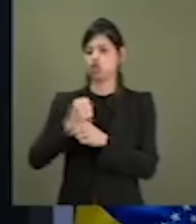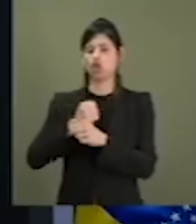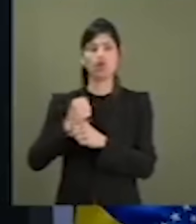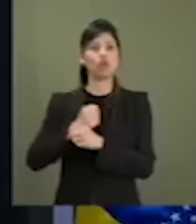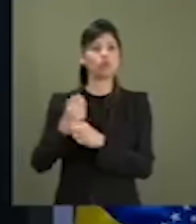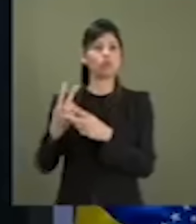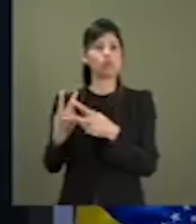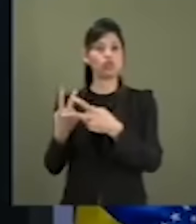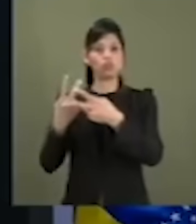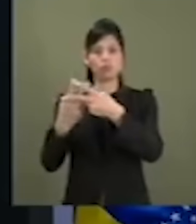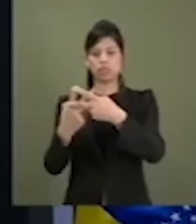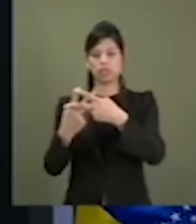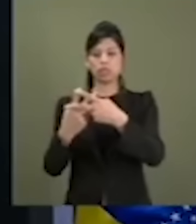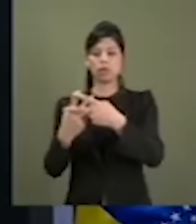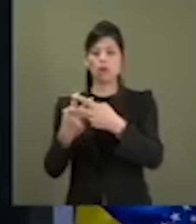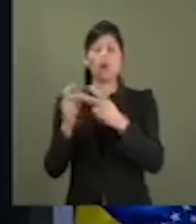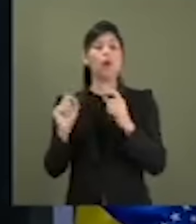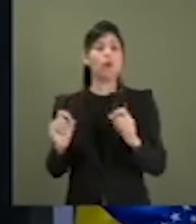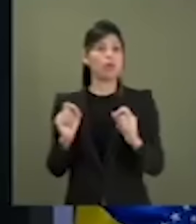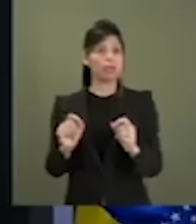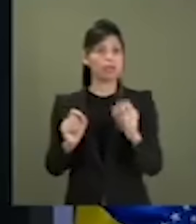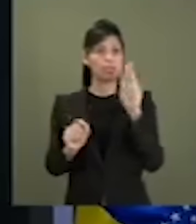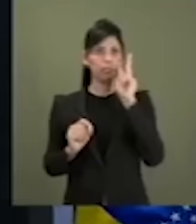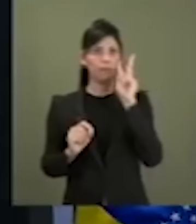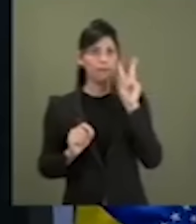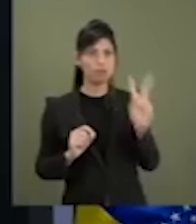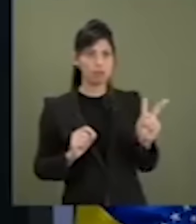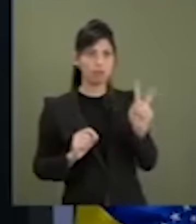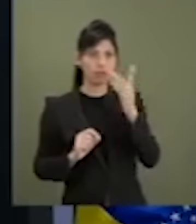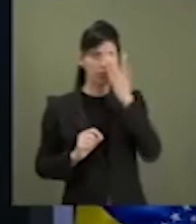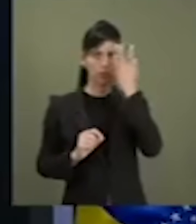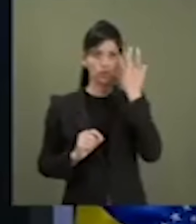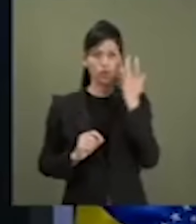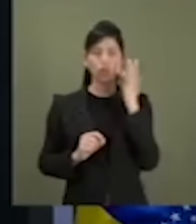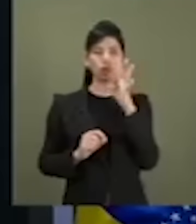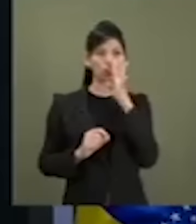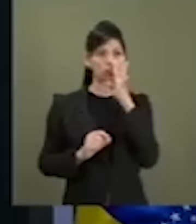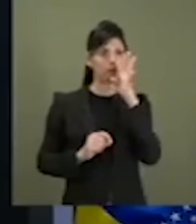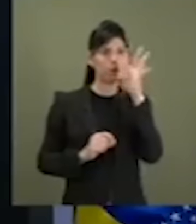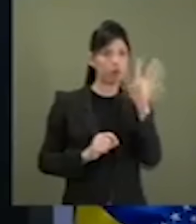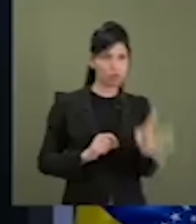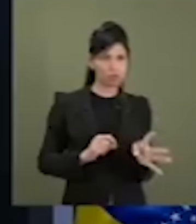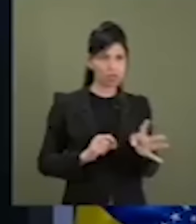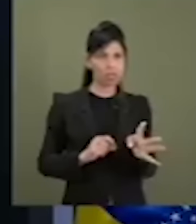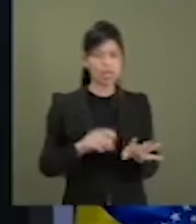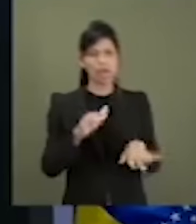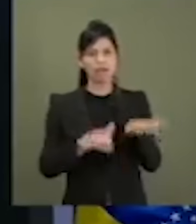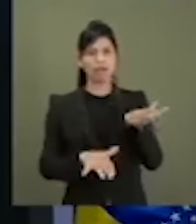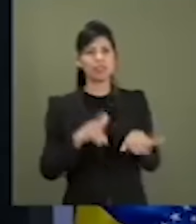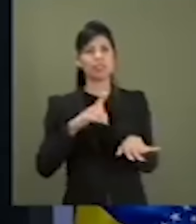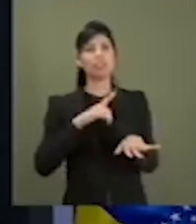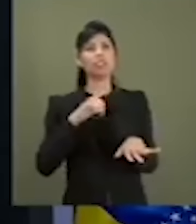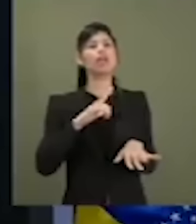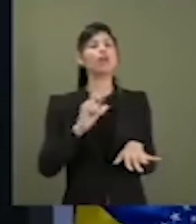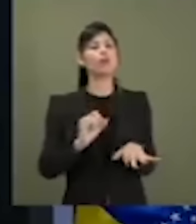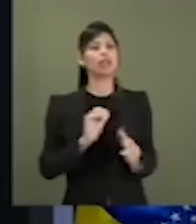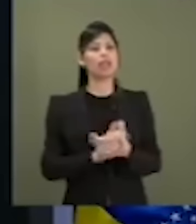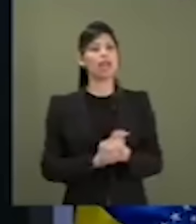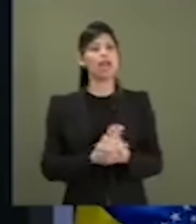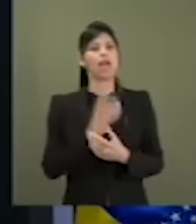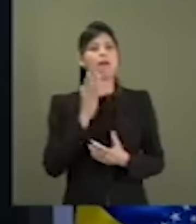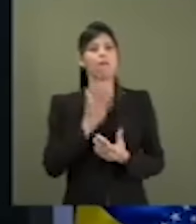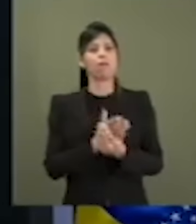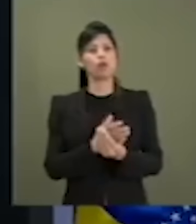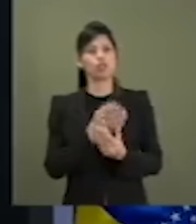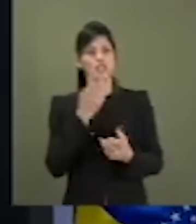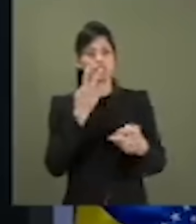Brasil, em que os acusados muitas vezes respondem processo em liberdade e quando são